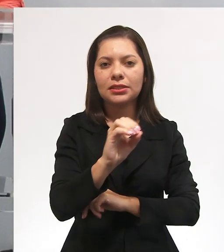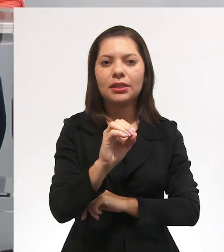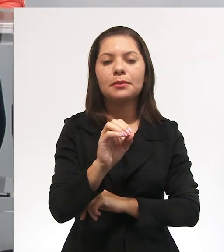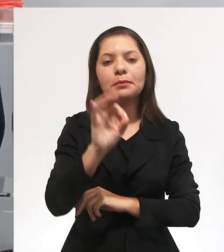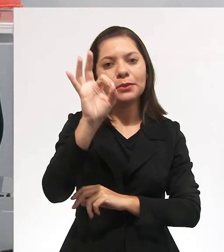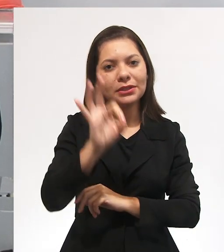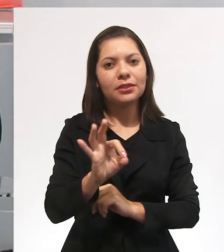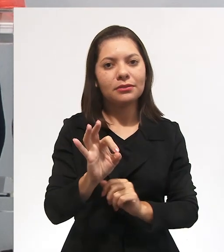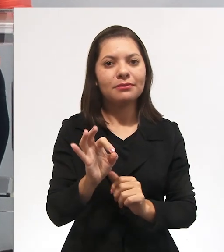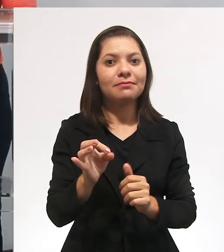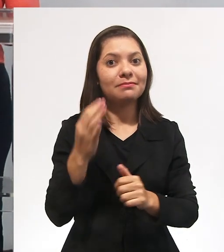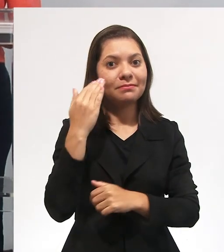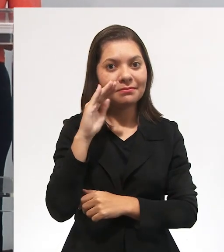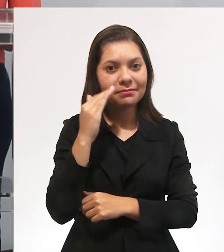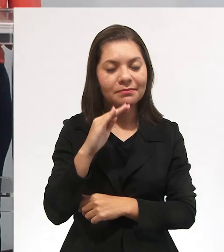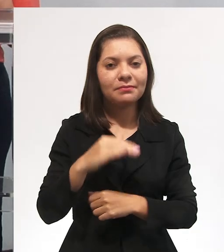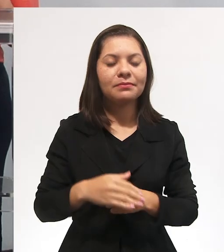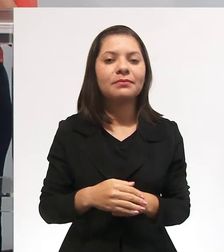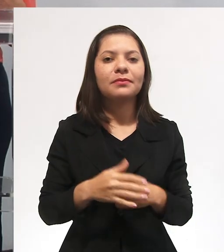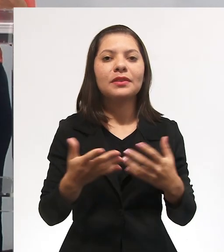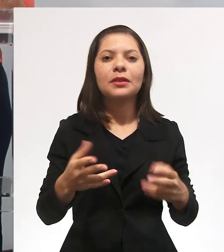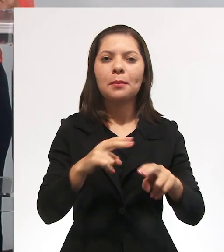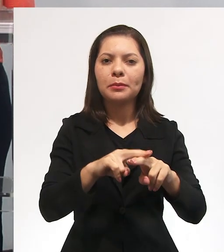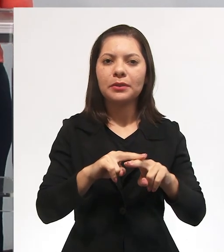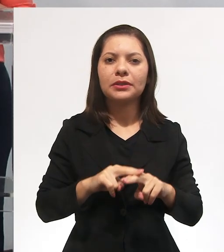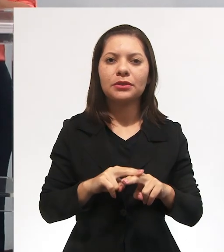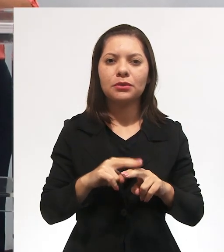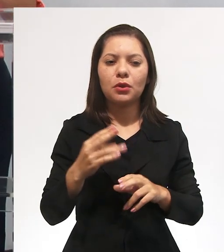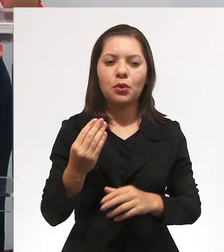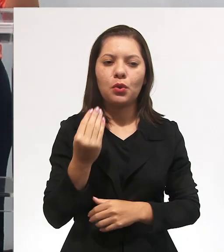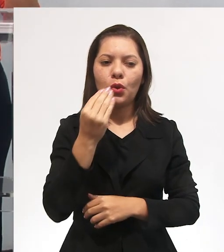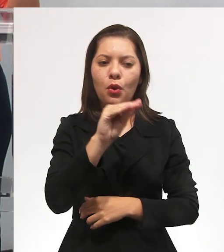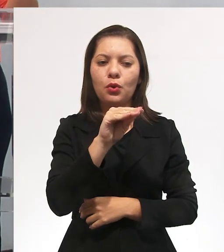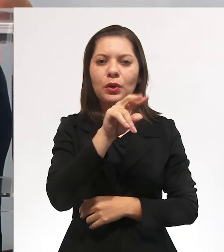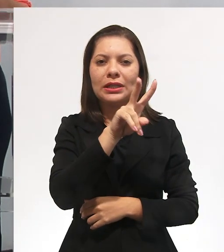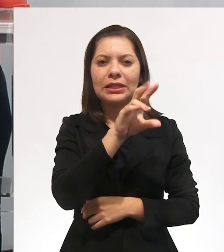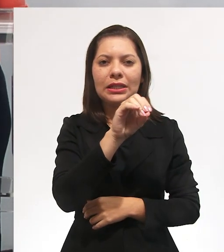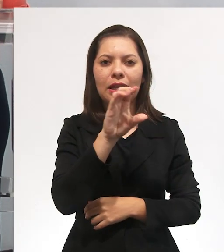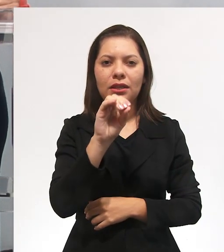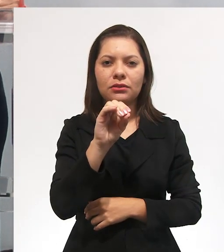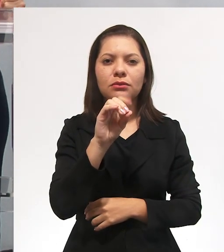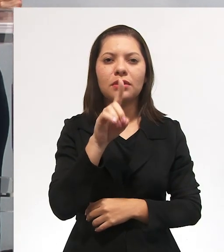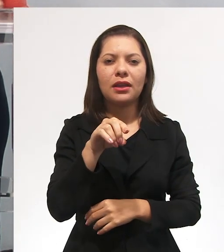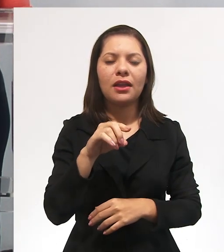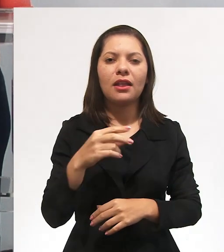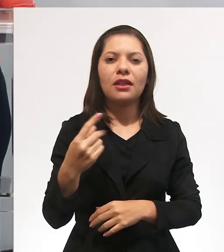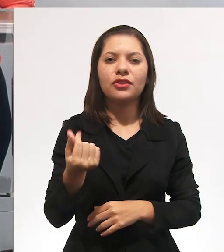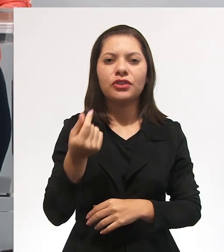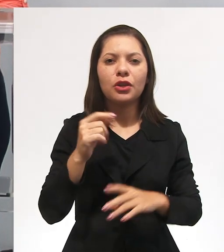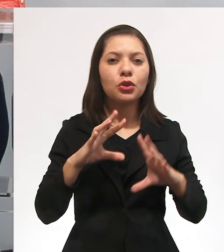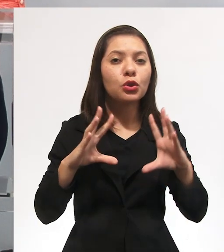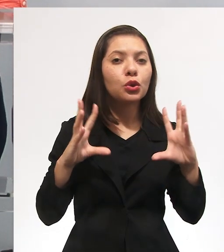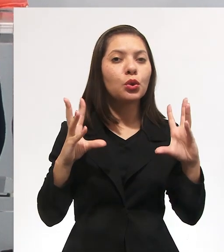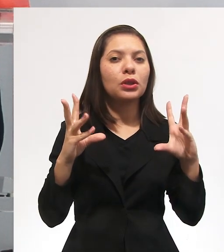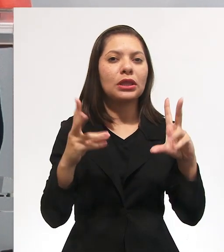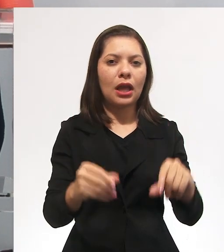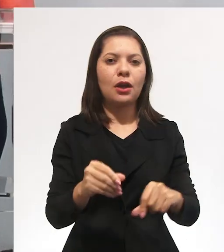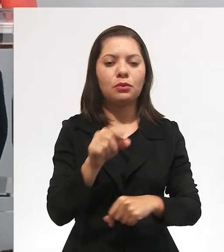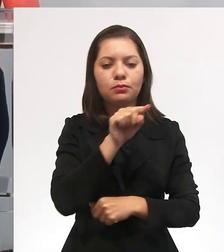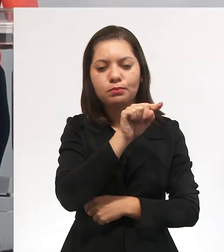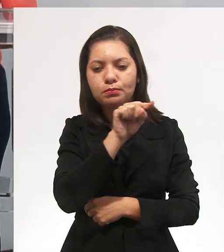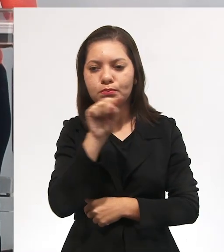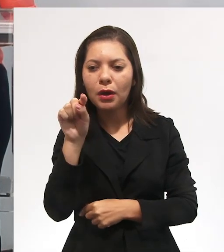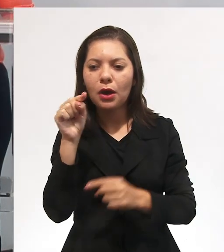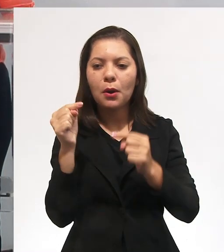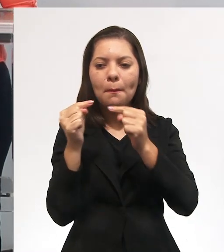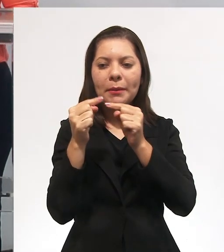100%, ok? Então, por isso que quando eu coloco ali 500, que é o valor total, eu faço a relação de 500